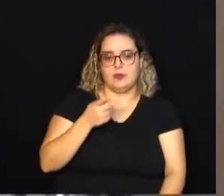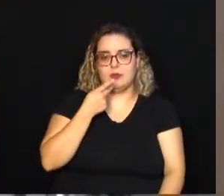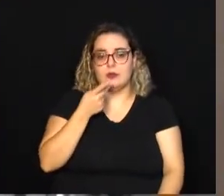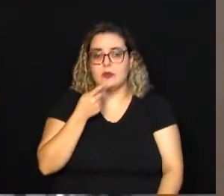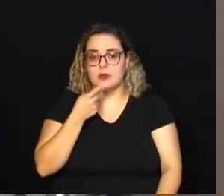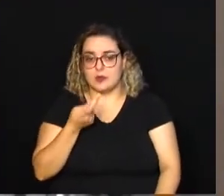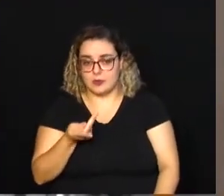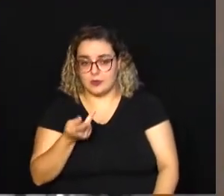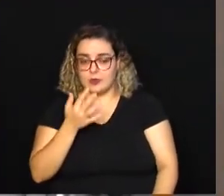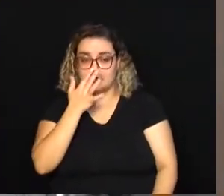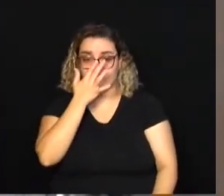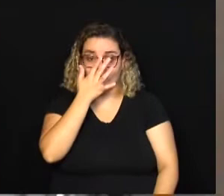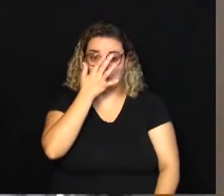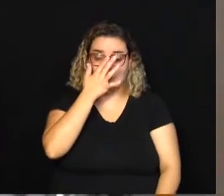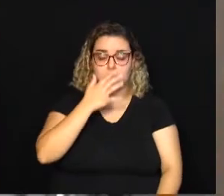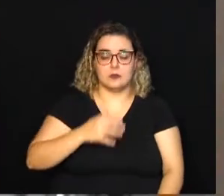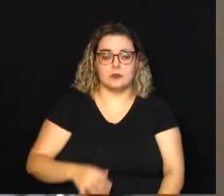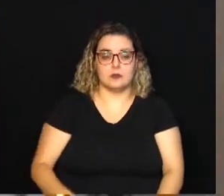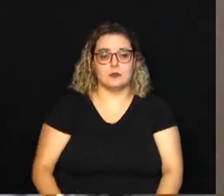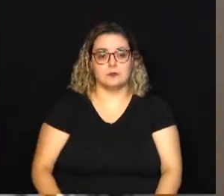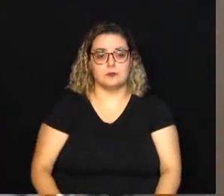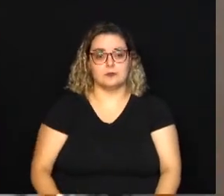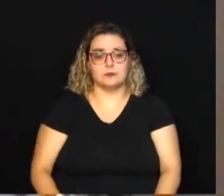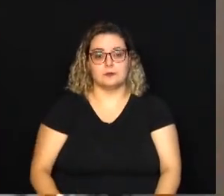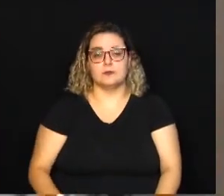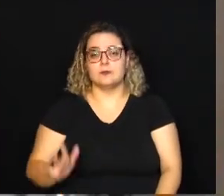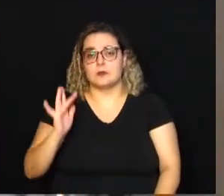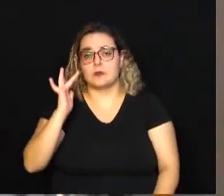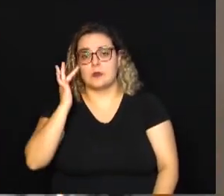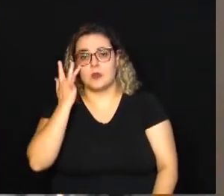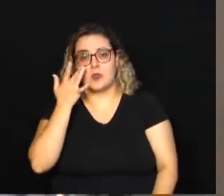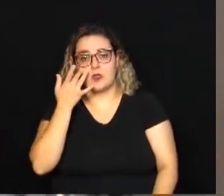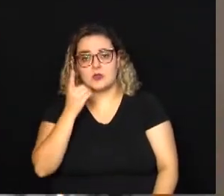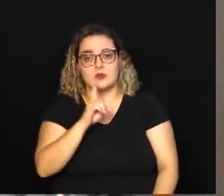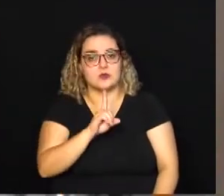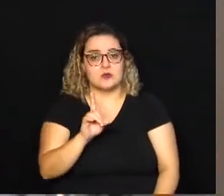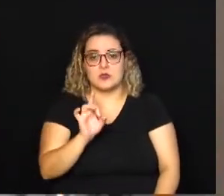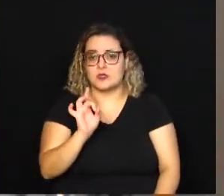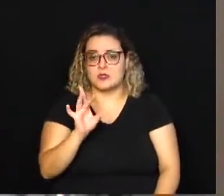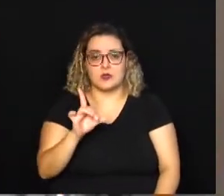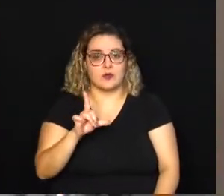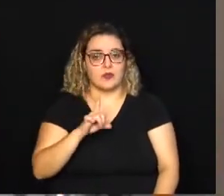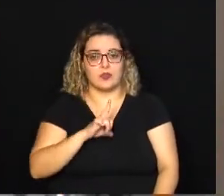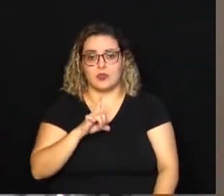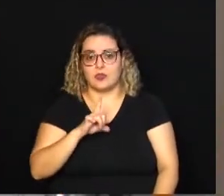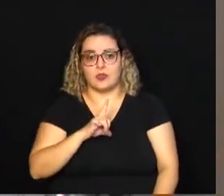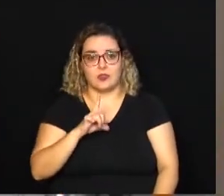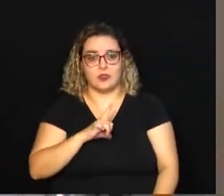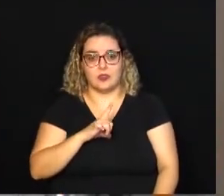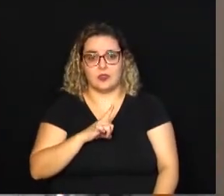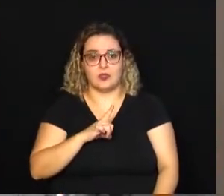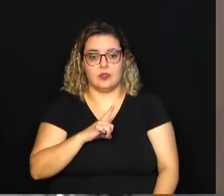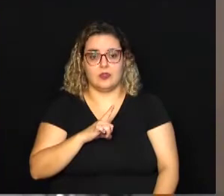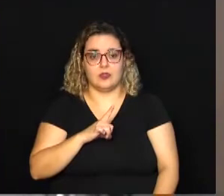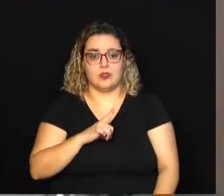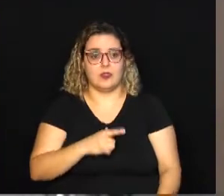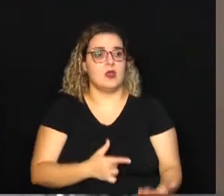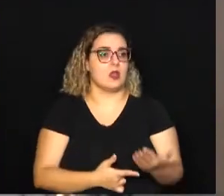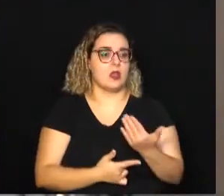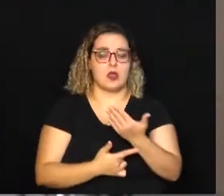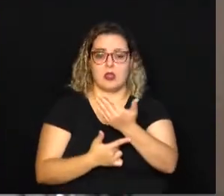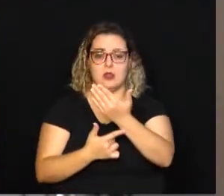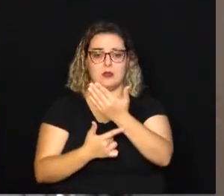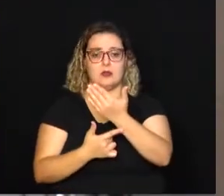salientaram, eu acho que não adianta só ter o recurso. É a mesma coisa